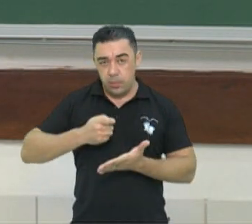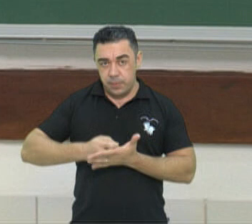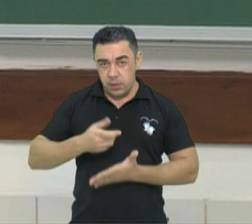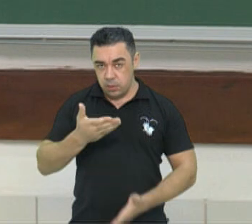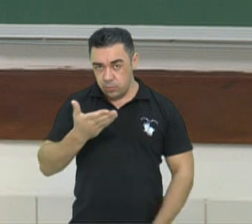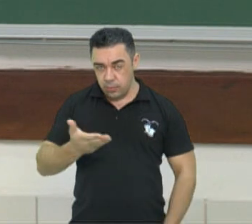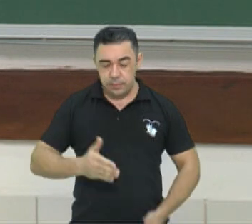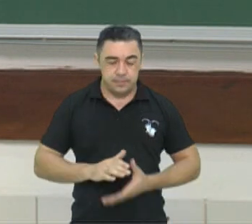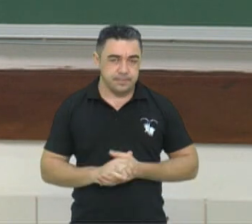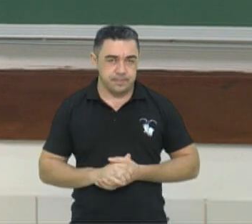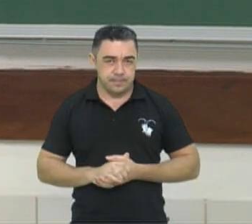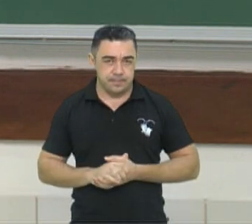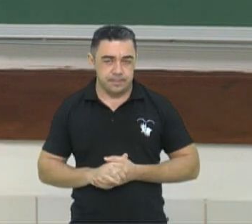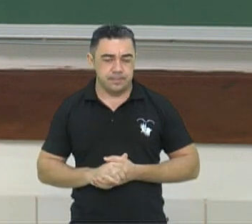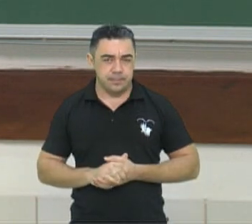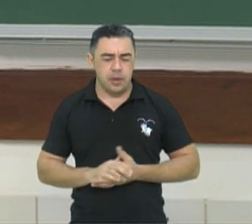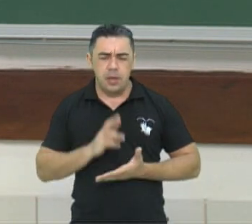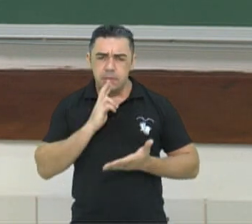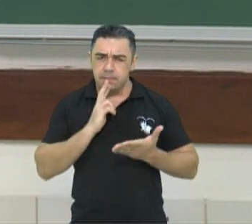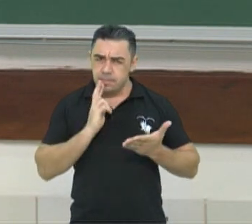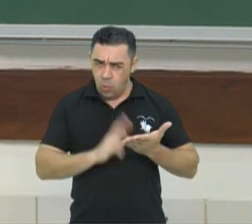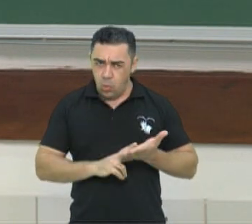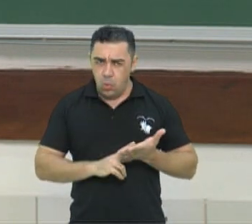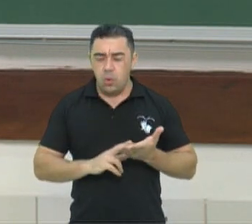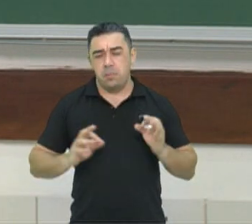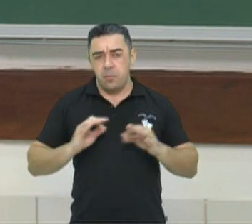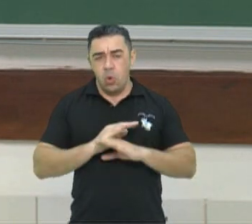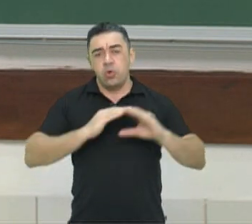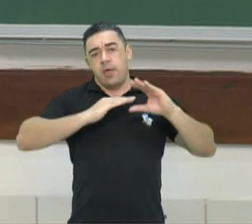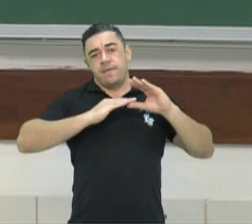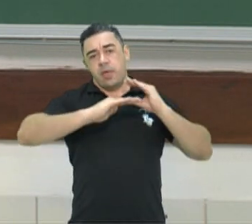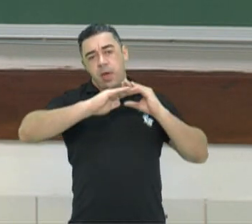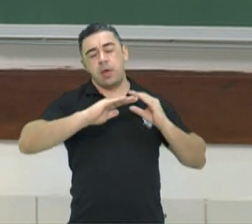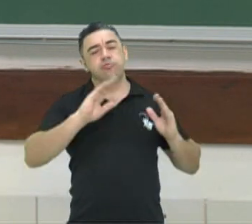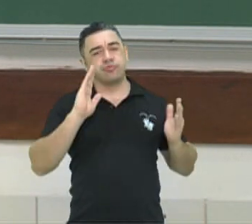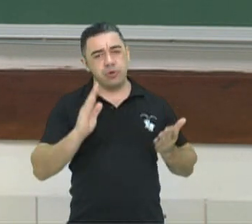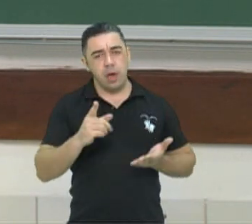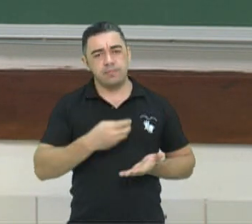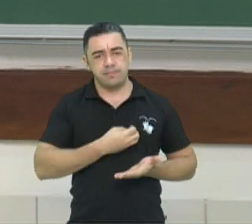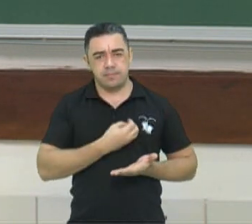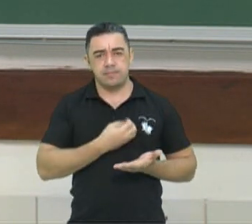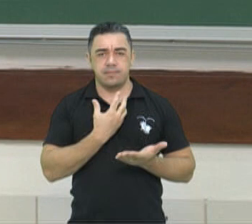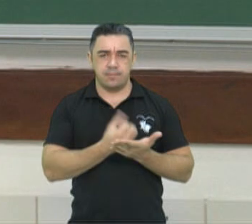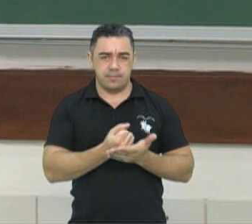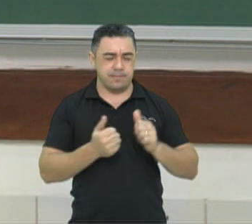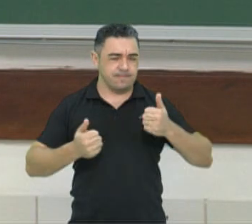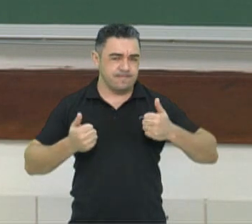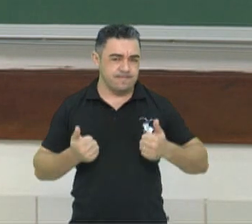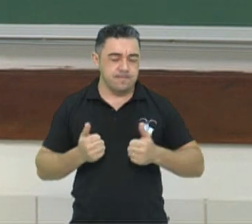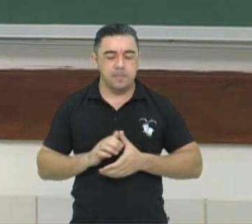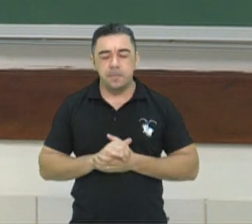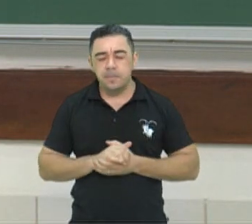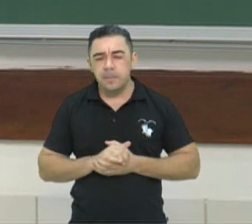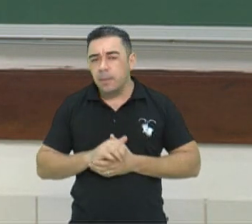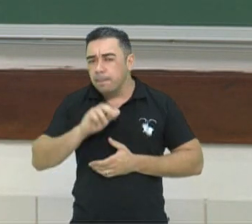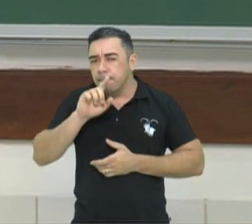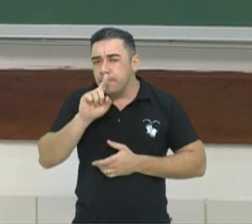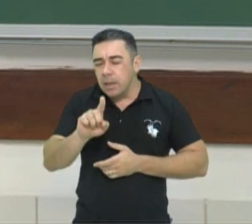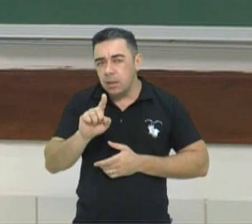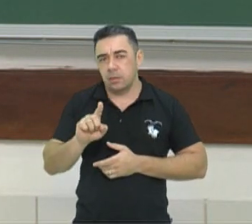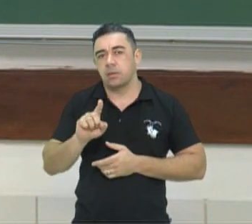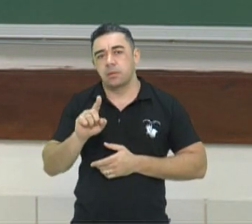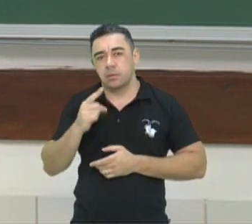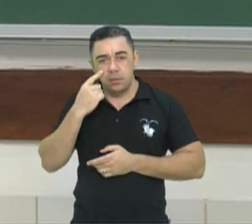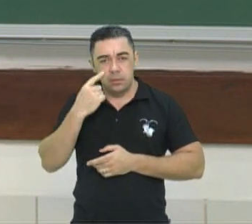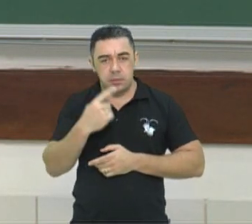obrigatória. Você faz a atividade, clica em enviar, assim a sua presença estará garantida. Você que está